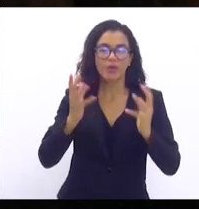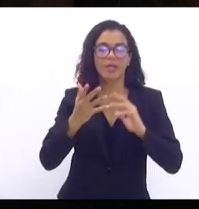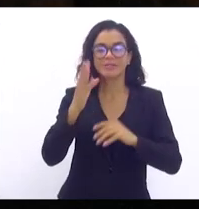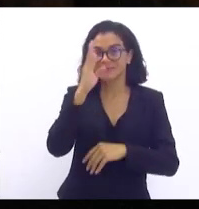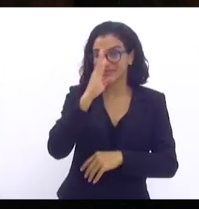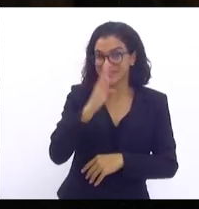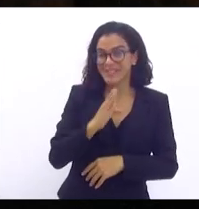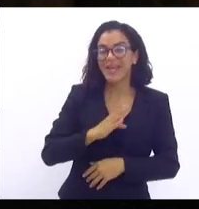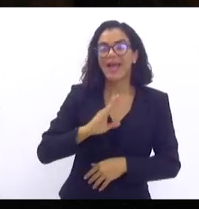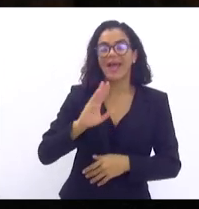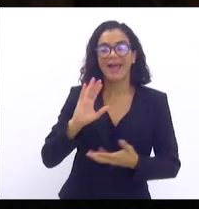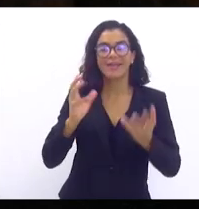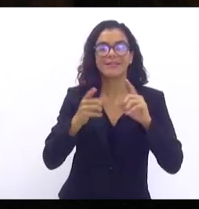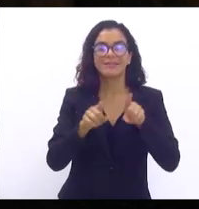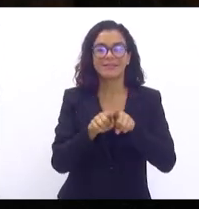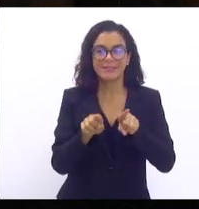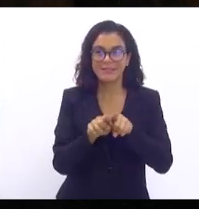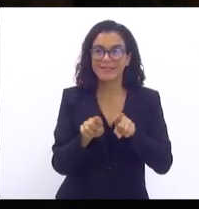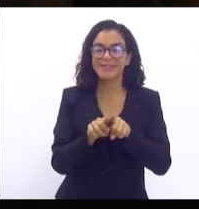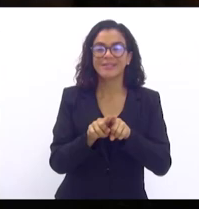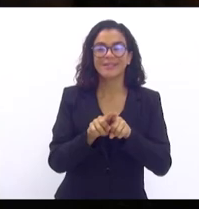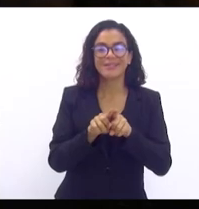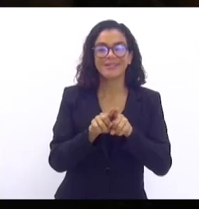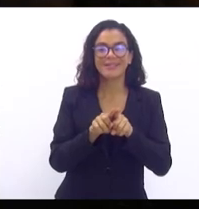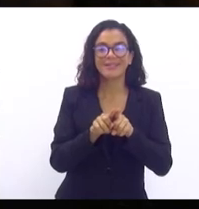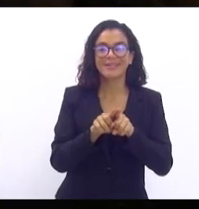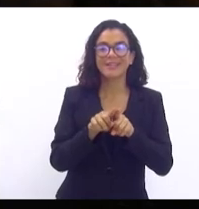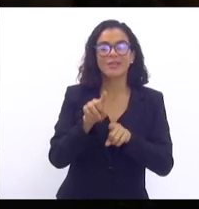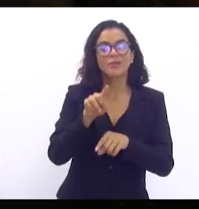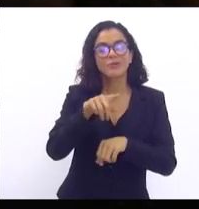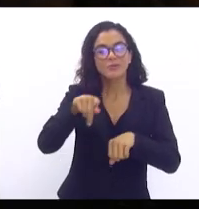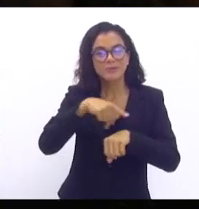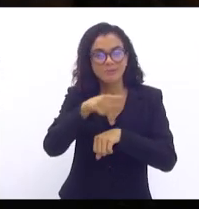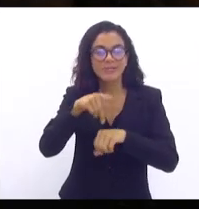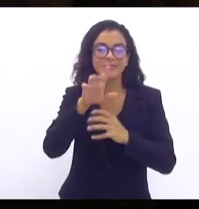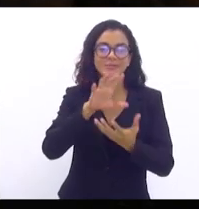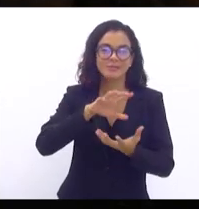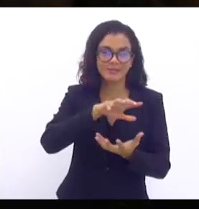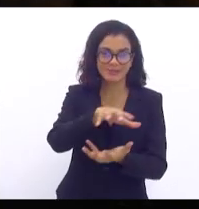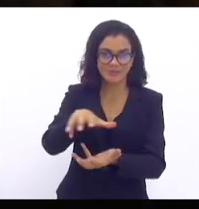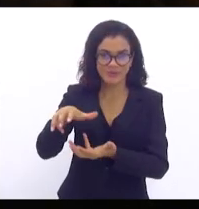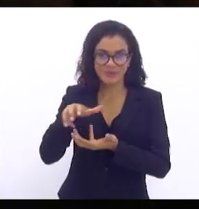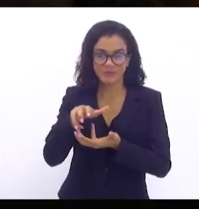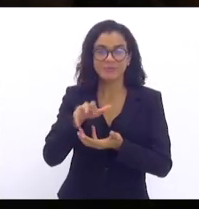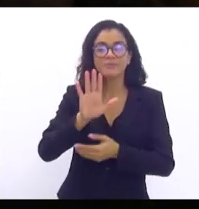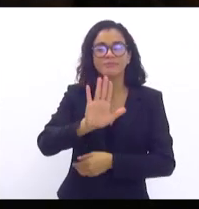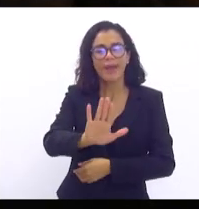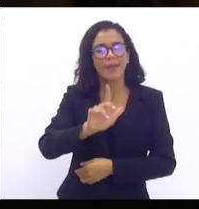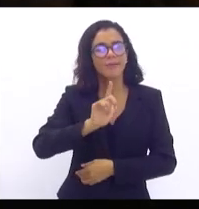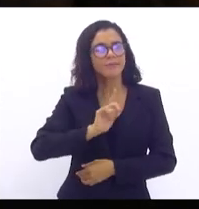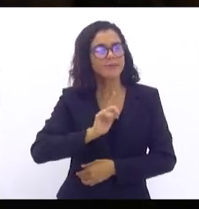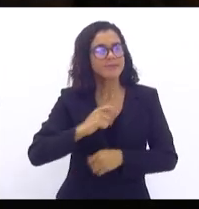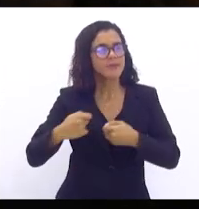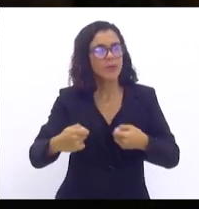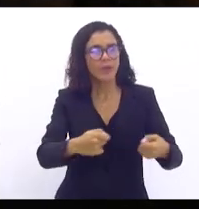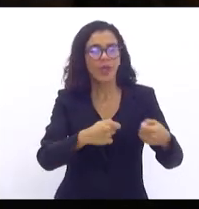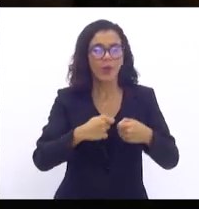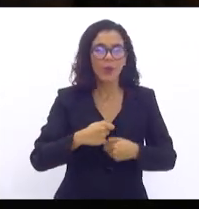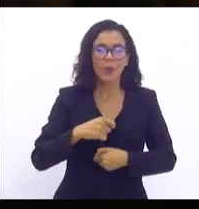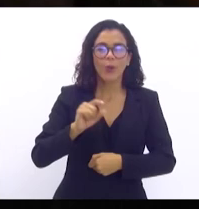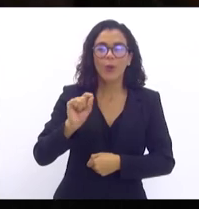também em grande parte dos países do mundo. Só que tem que o nosso